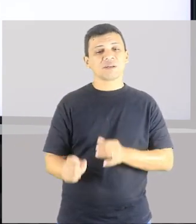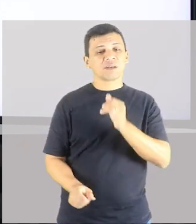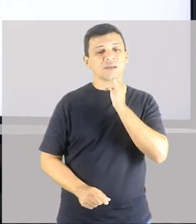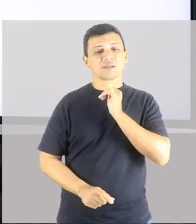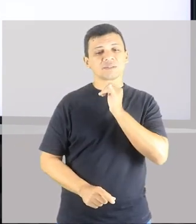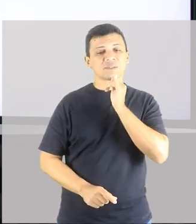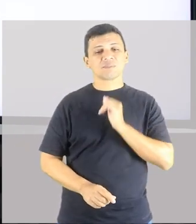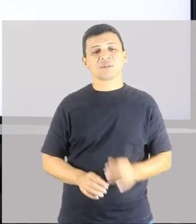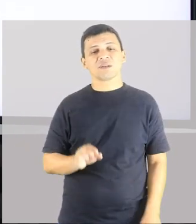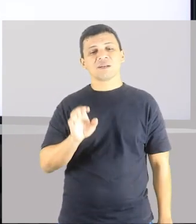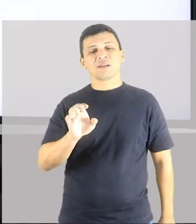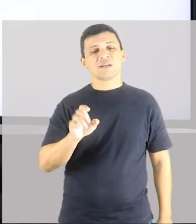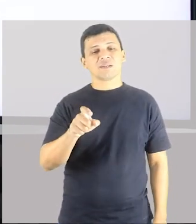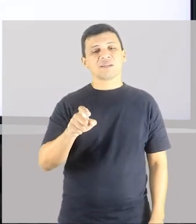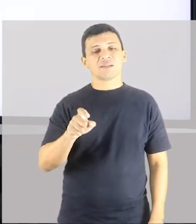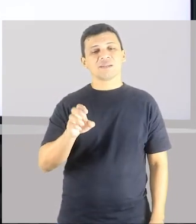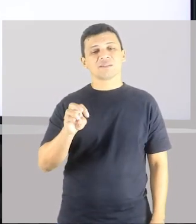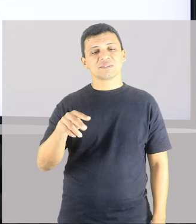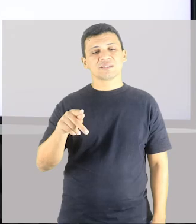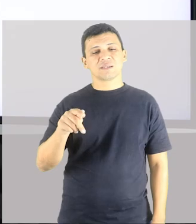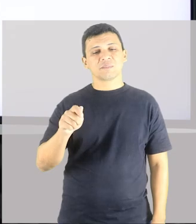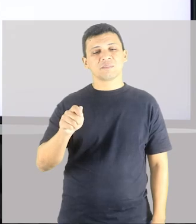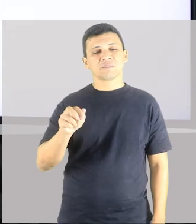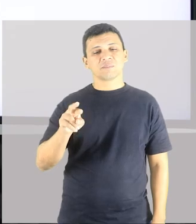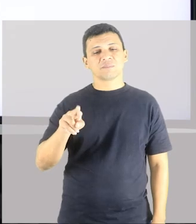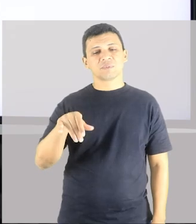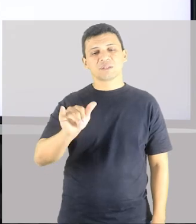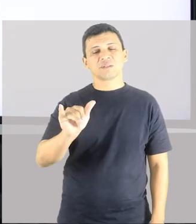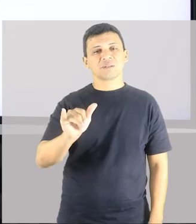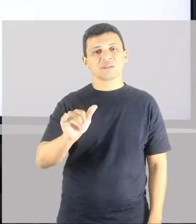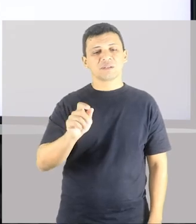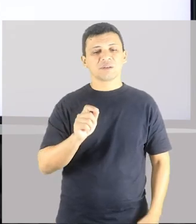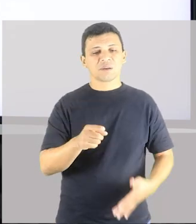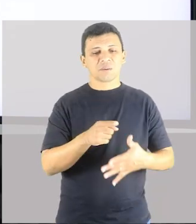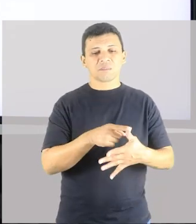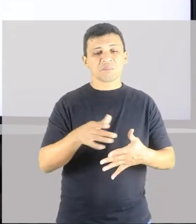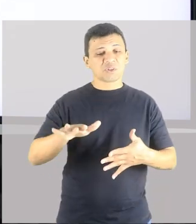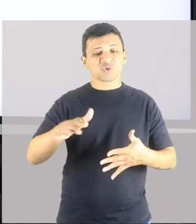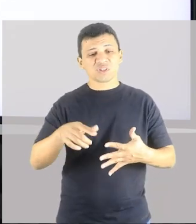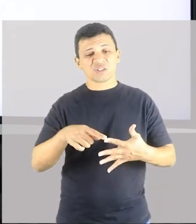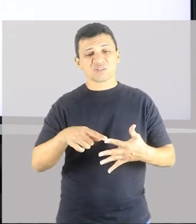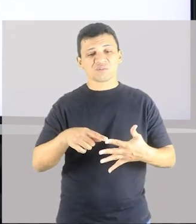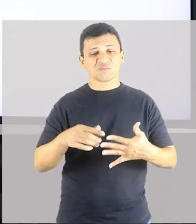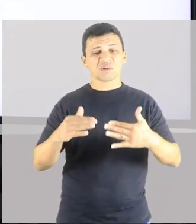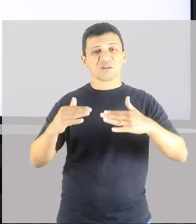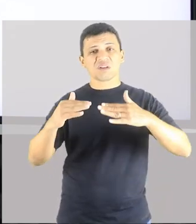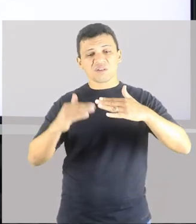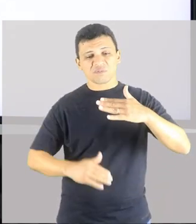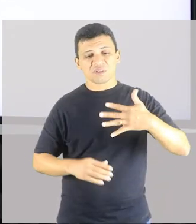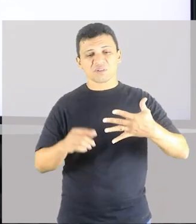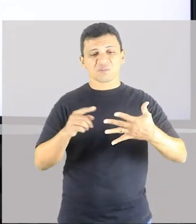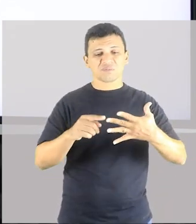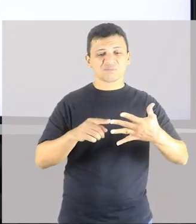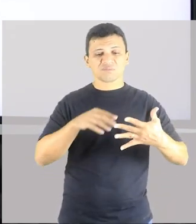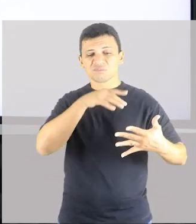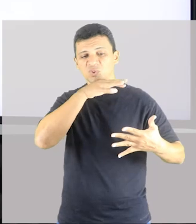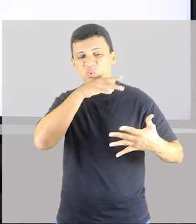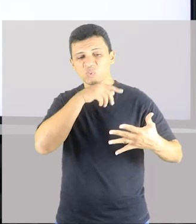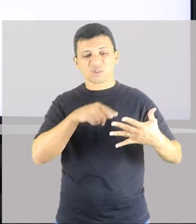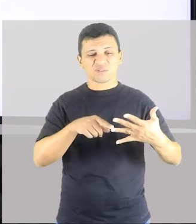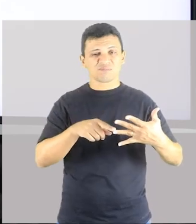que essa palavra, de acordo com essa definição, quer dizer? Será que é algo mediano, inferior, medíocre, ideal